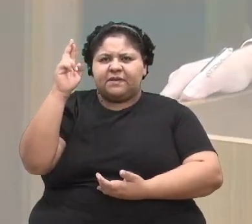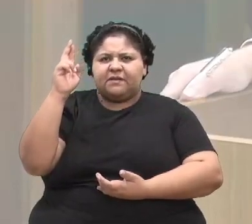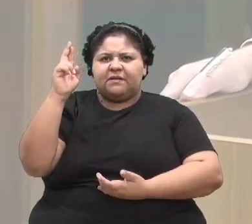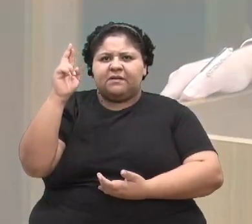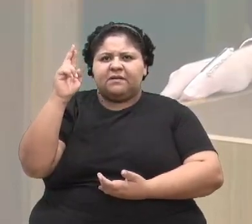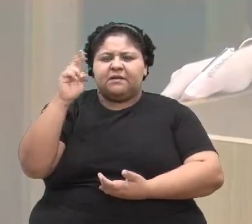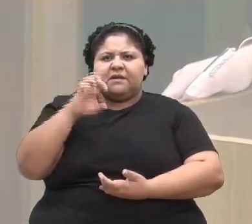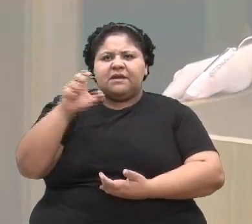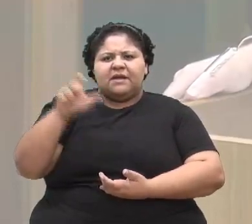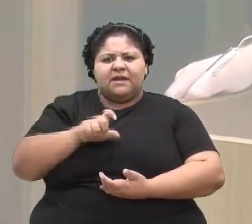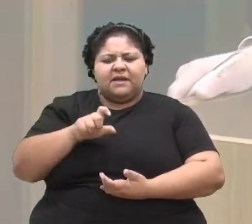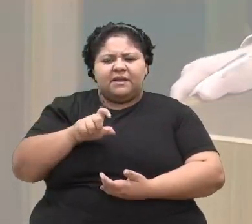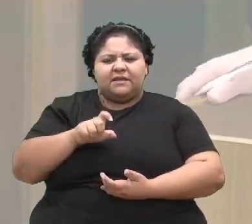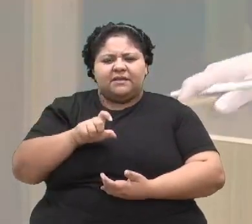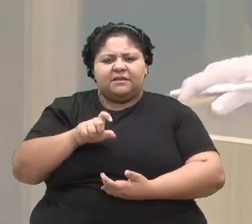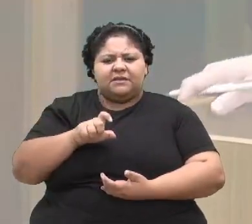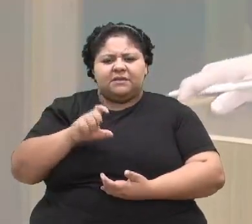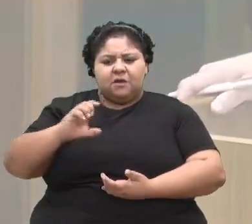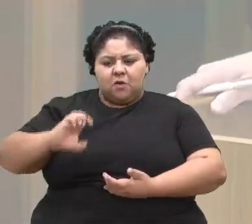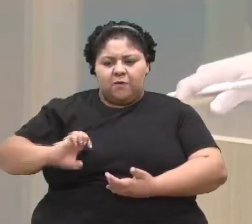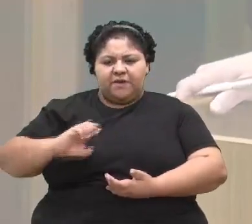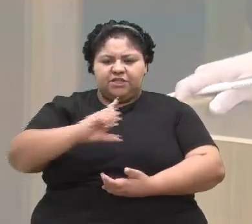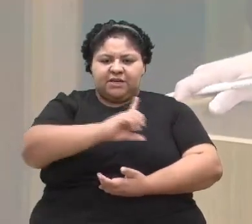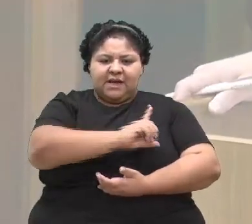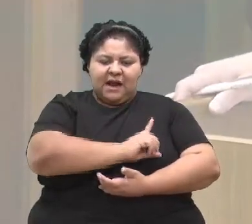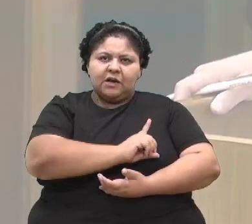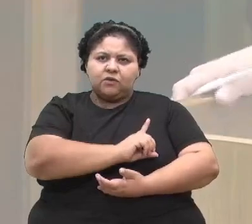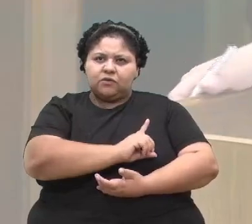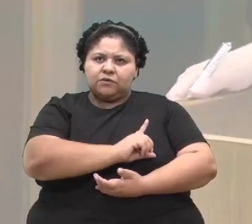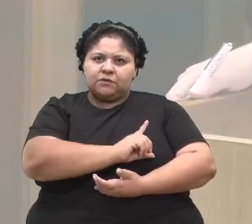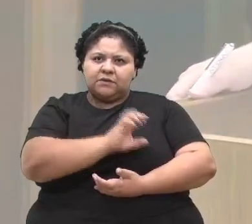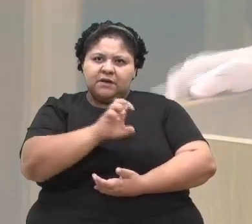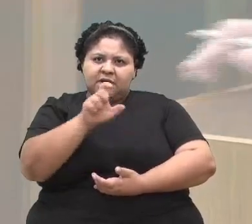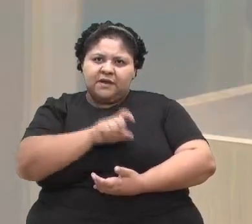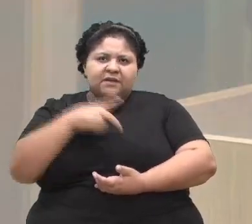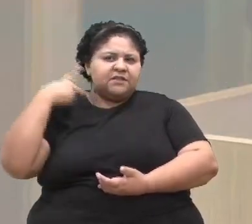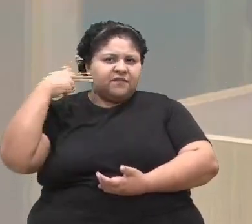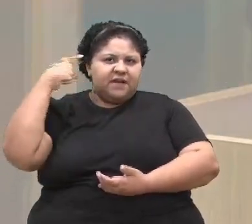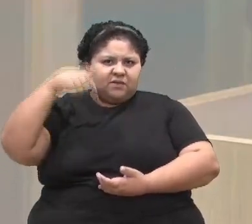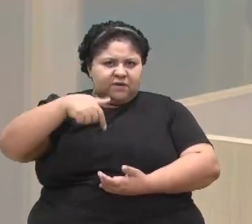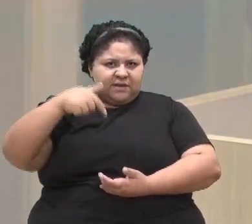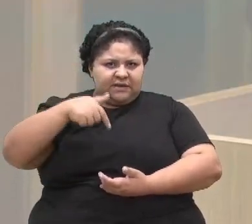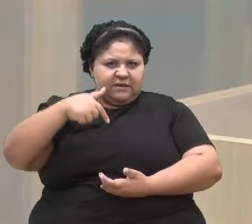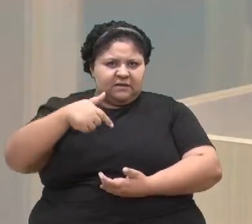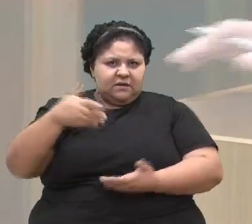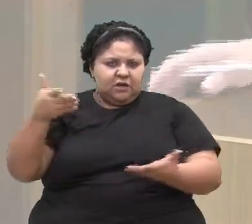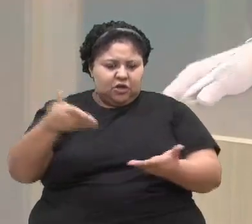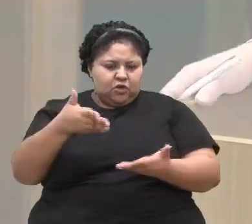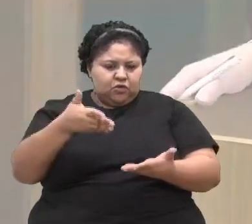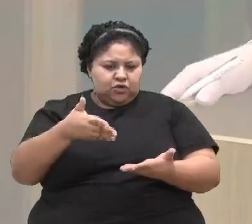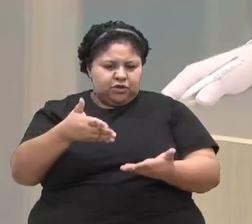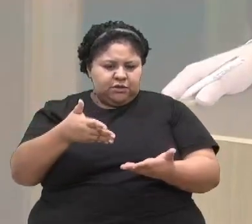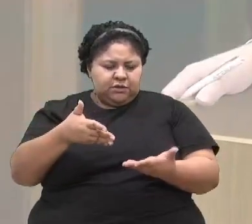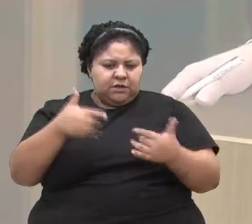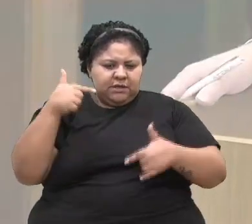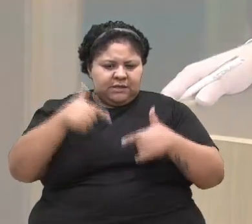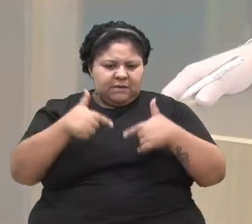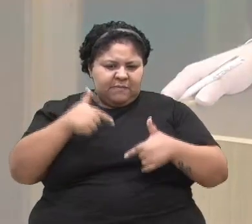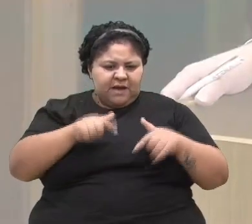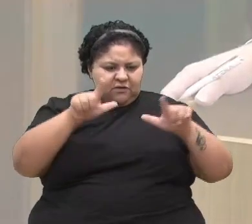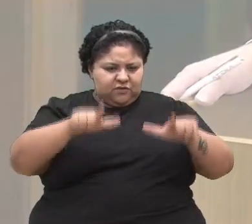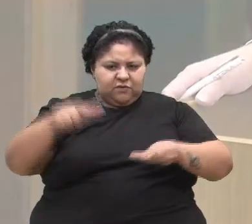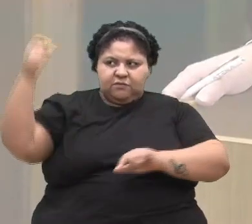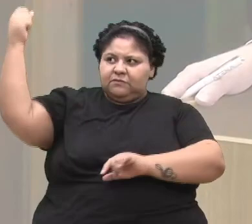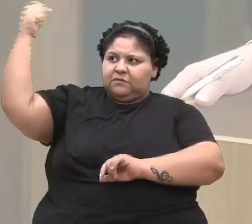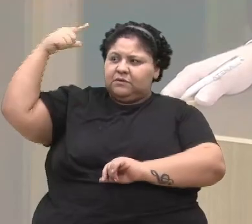ex-vereador dessa casa, que está ali à frente do setor da iluminação, e me falava com agora